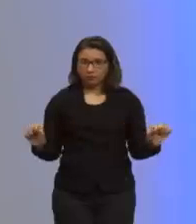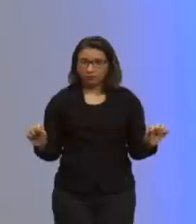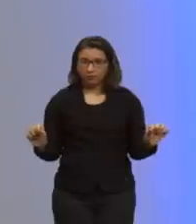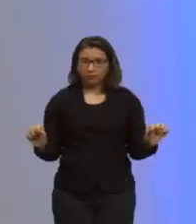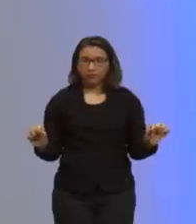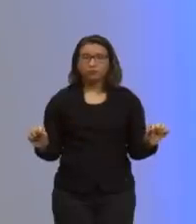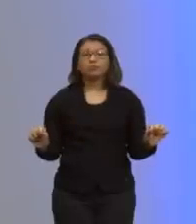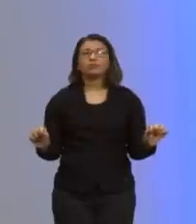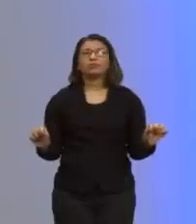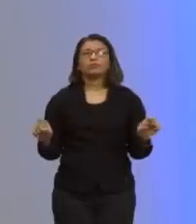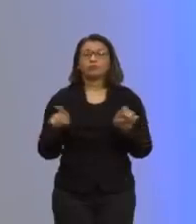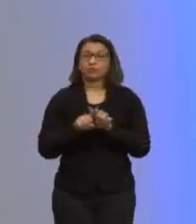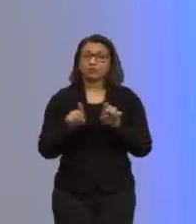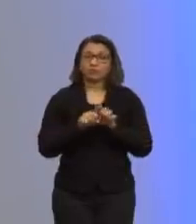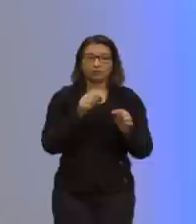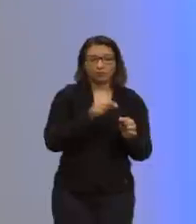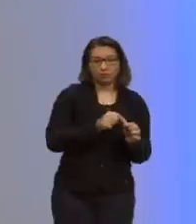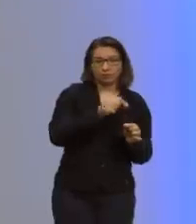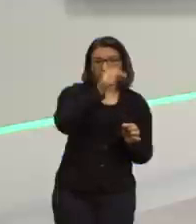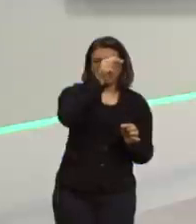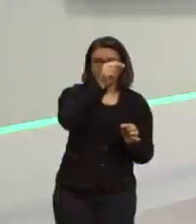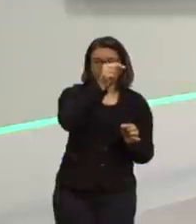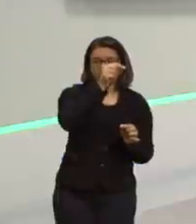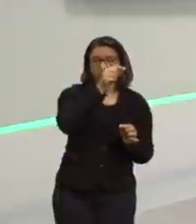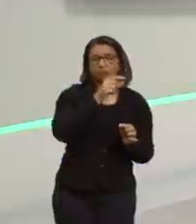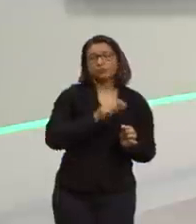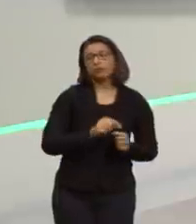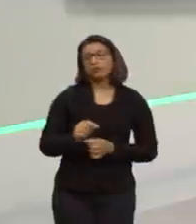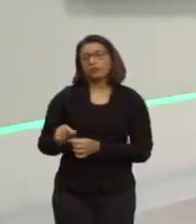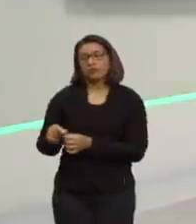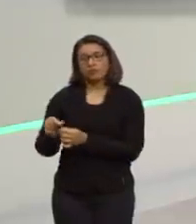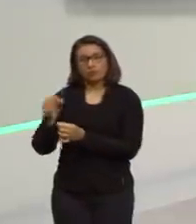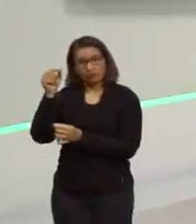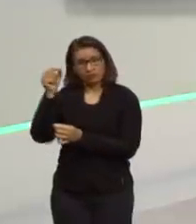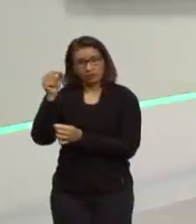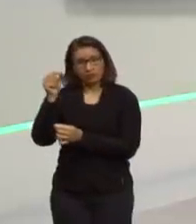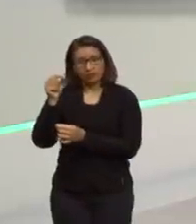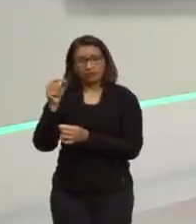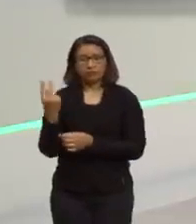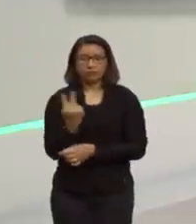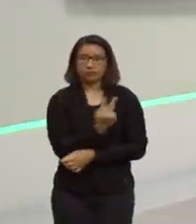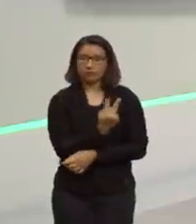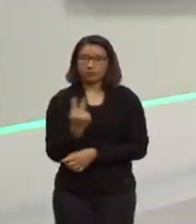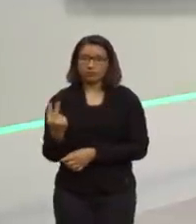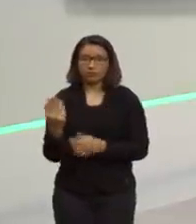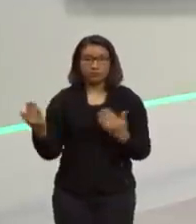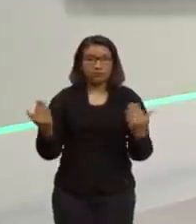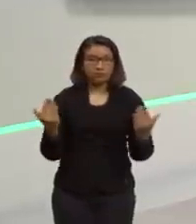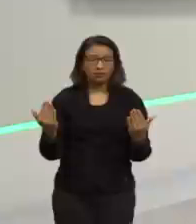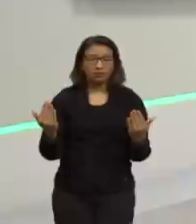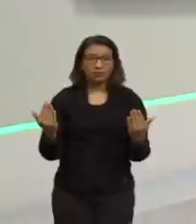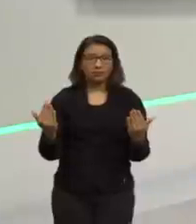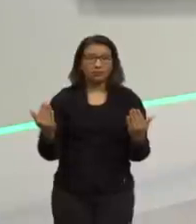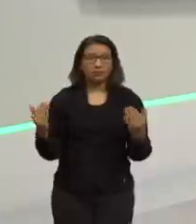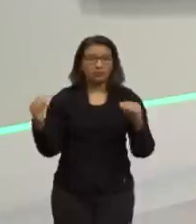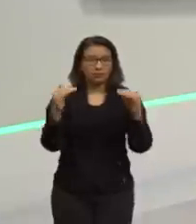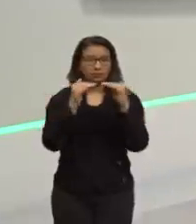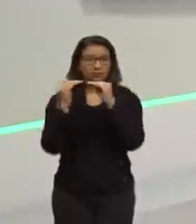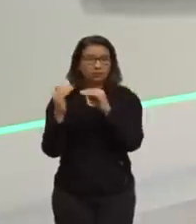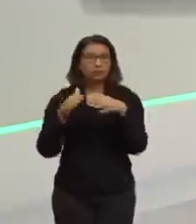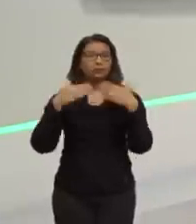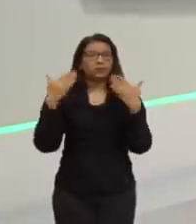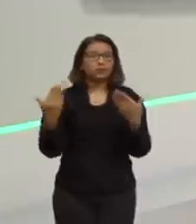a altura do triângulo pequeno está para a altura do triângulo grande. Certo? Então, como que eu vou fazer? Vou chamar